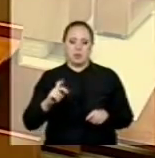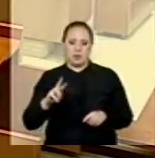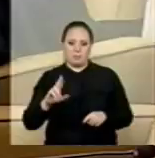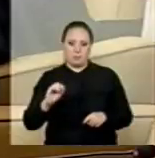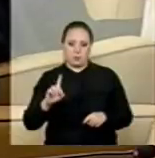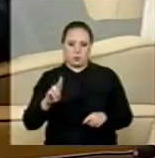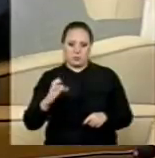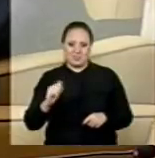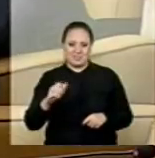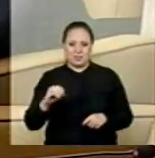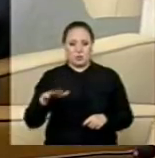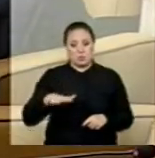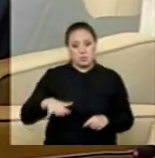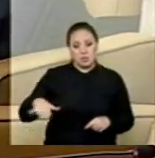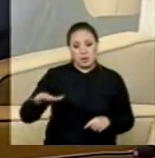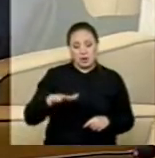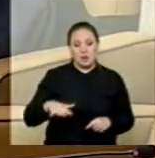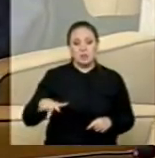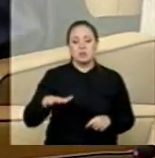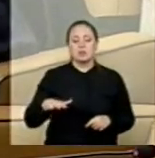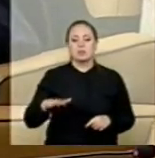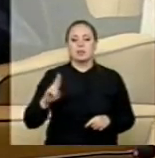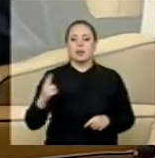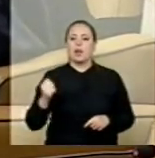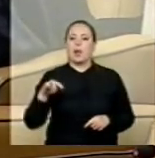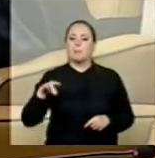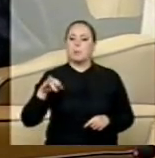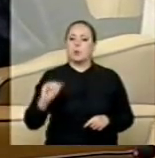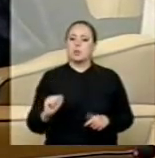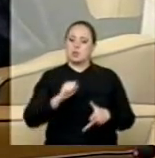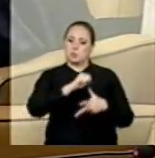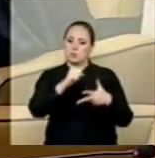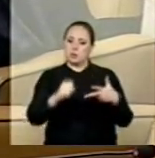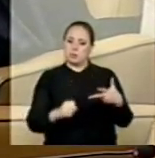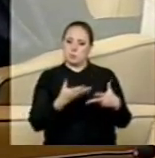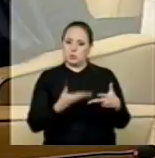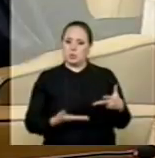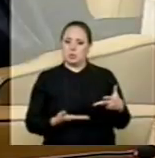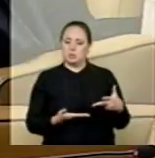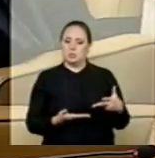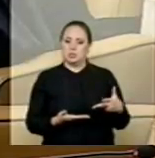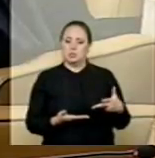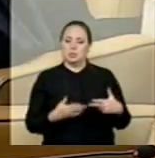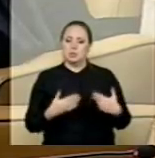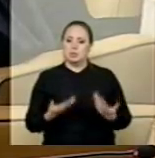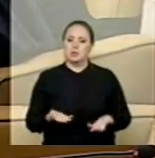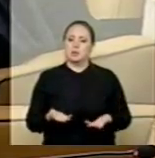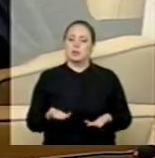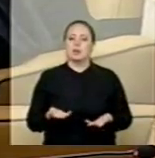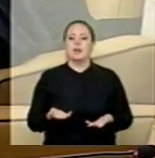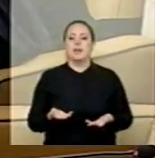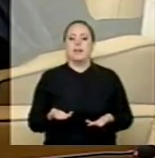regional, da harmonia entre os poderes da República. Surge inadequado colher